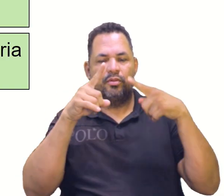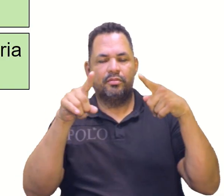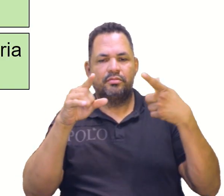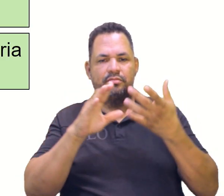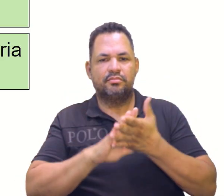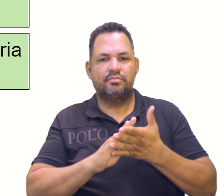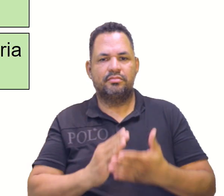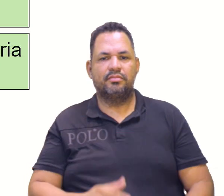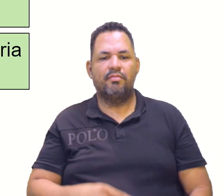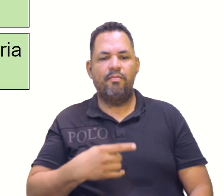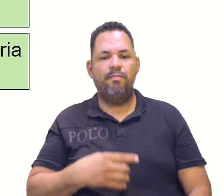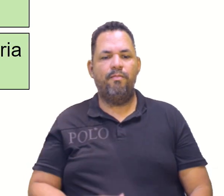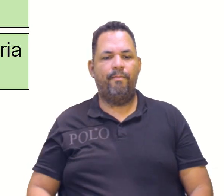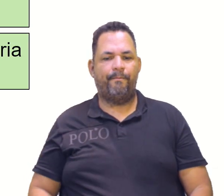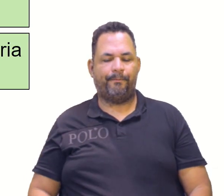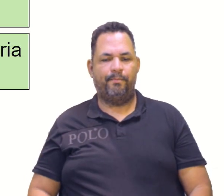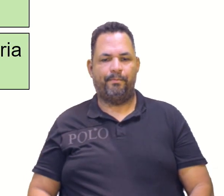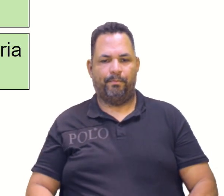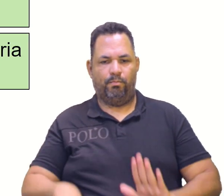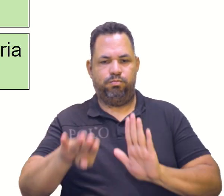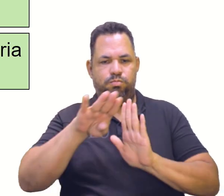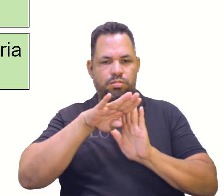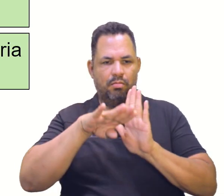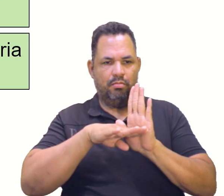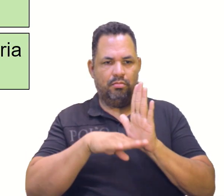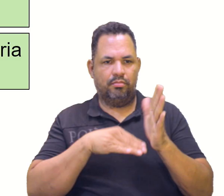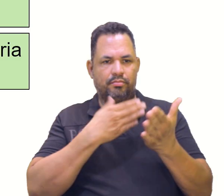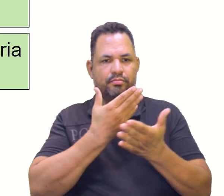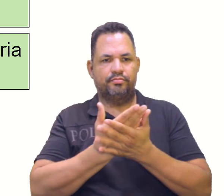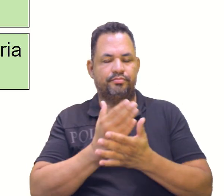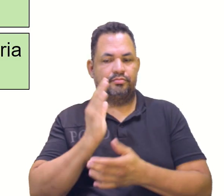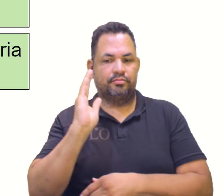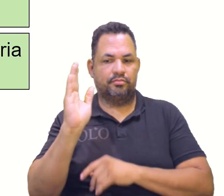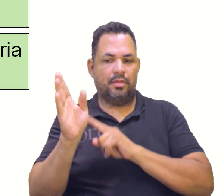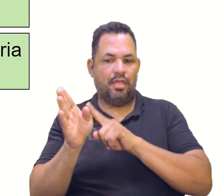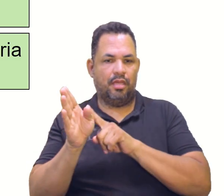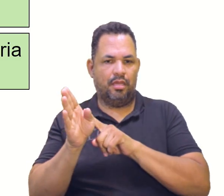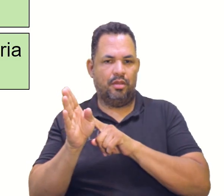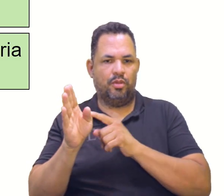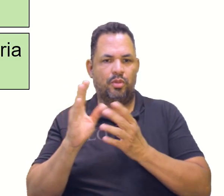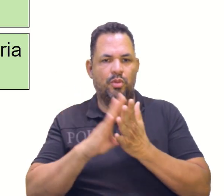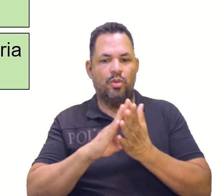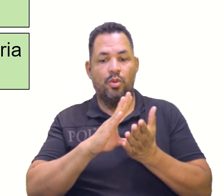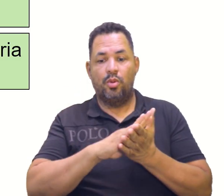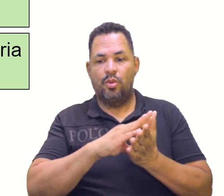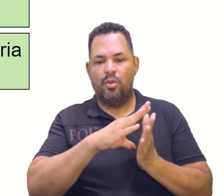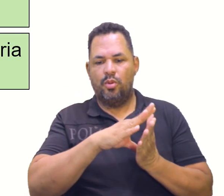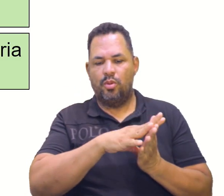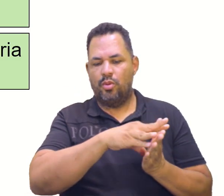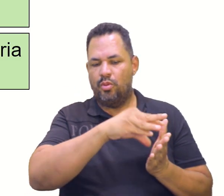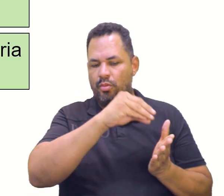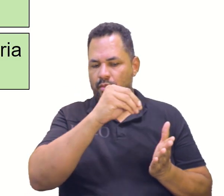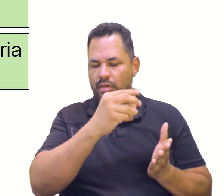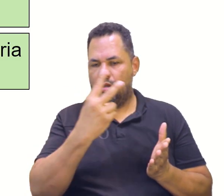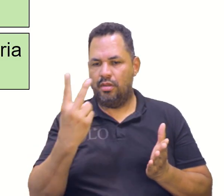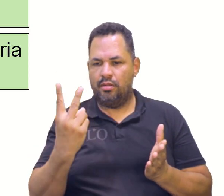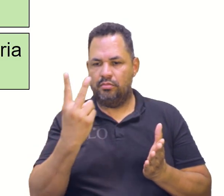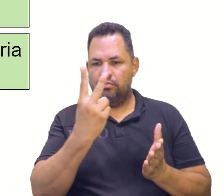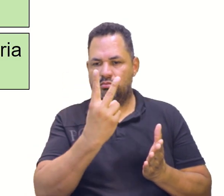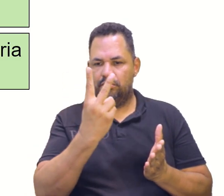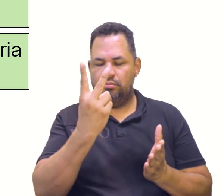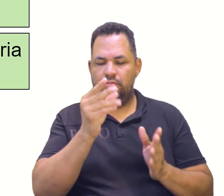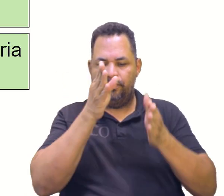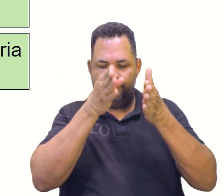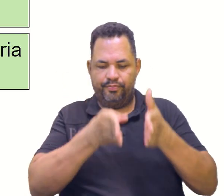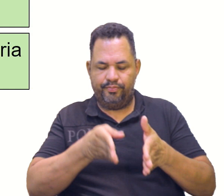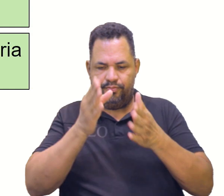vou embora. Qual é o passo a passo mesmo? Bom, ao lado direito, né, copiar as 2 primeiras colunas, multiplicar